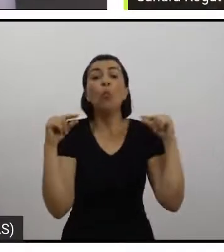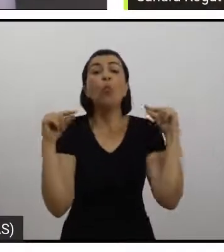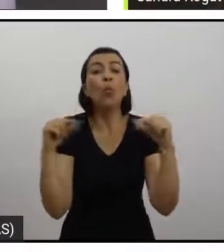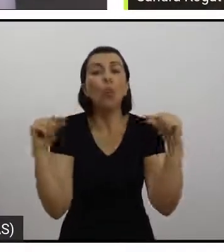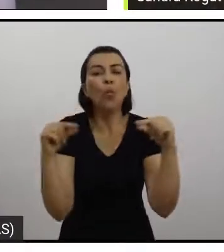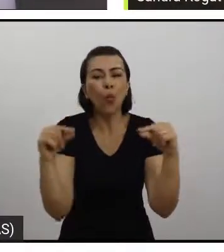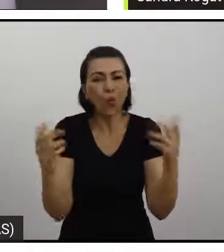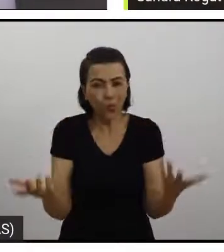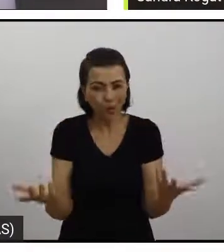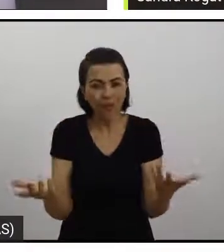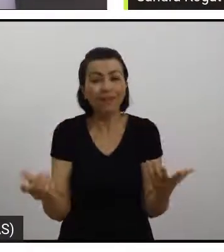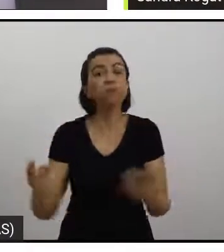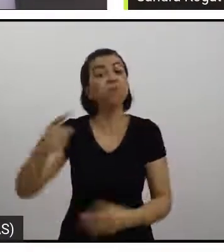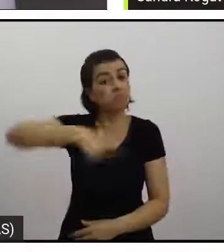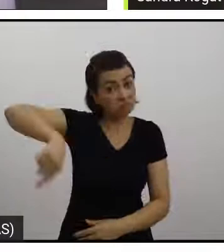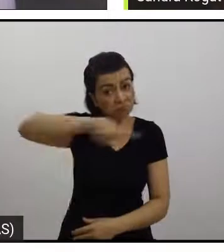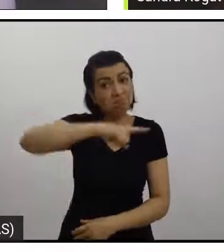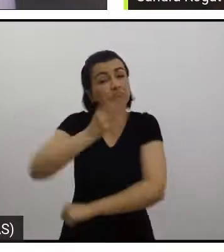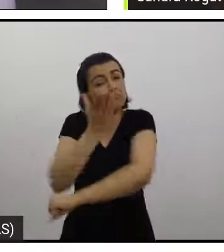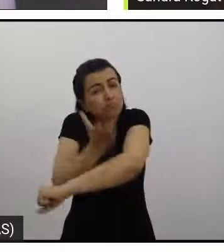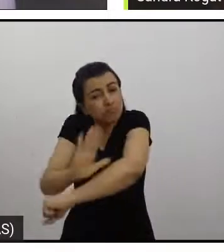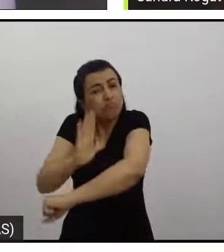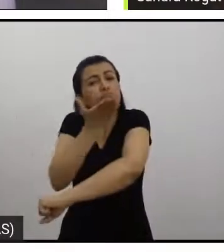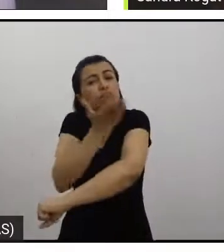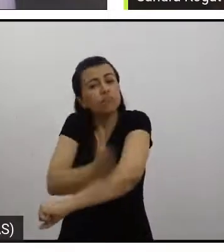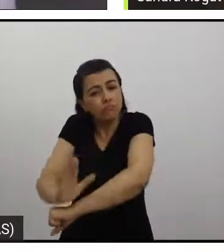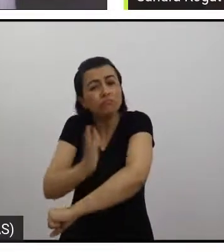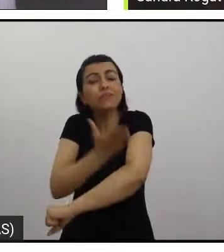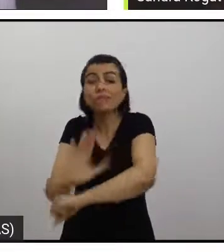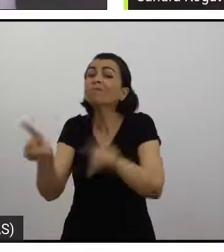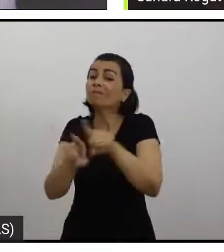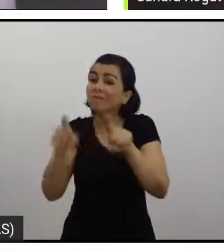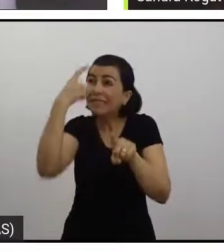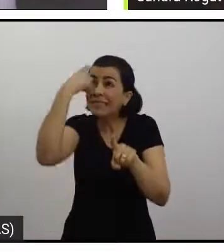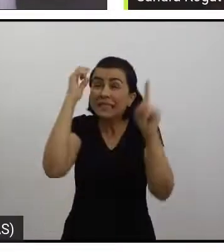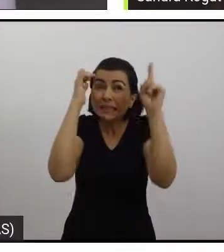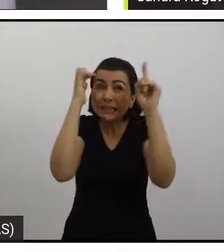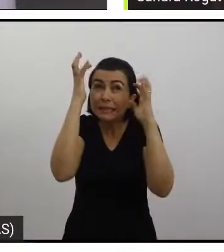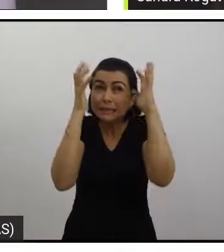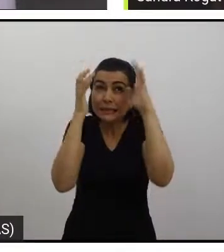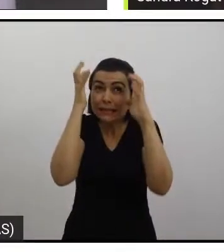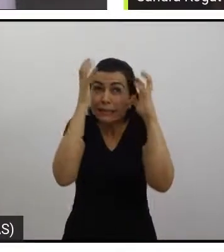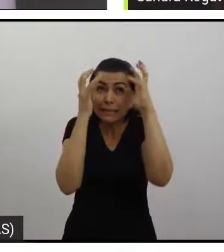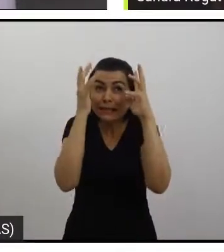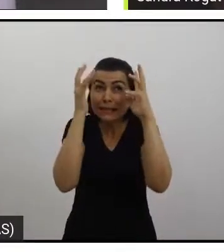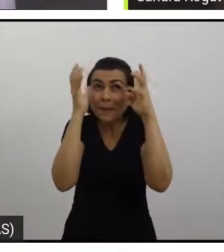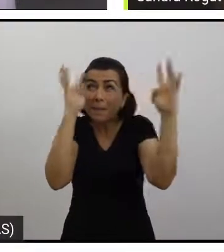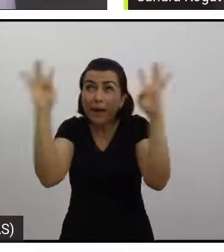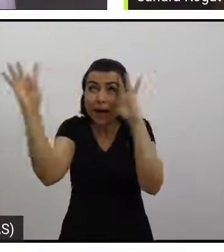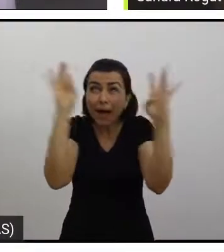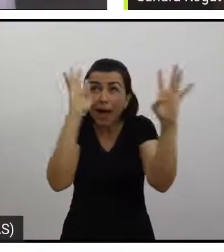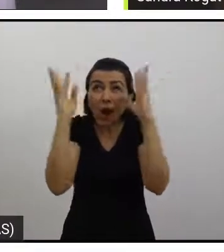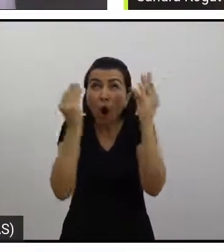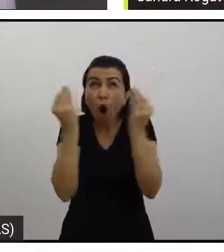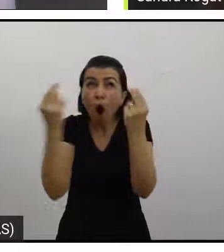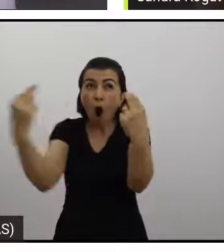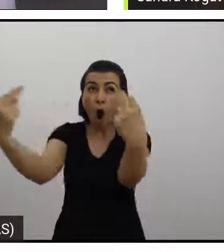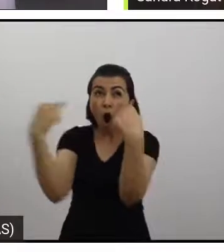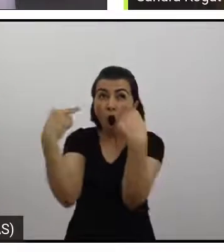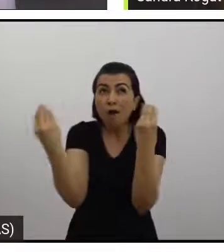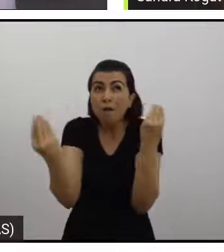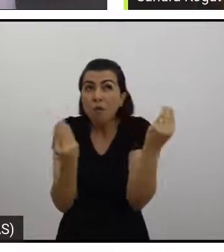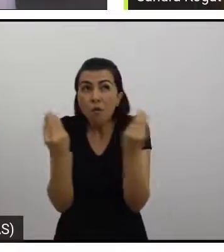A gente exercita isso o tempo todo hoje em dia, mas ali era o comecinho disso, porque as pessoas não tinham isso, elas não tinham